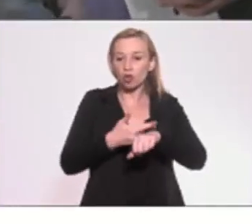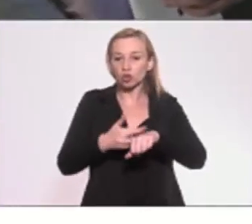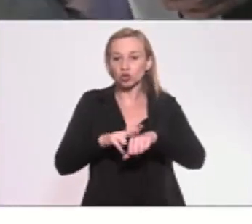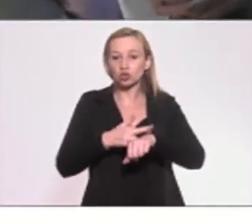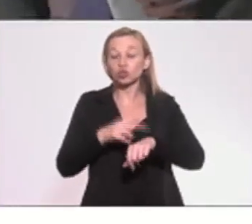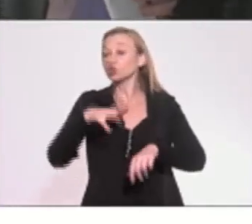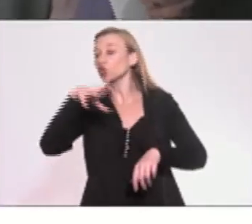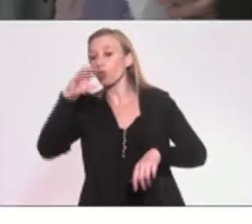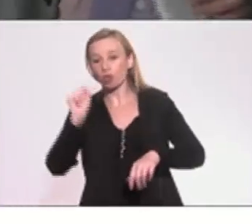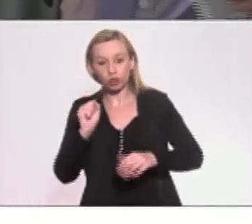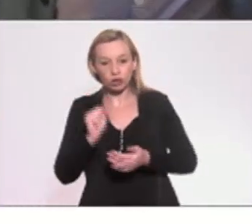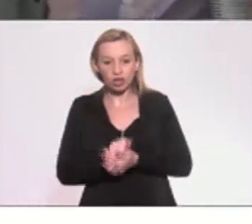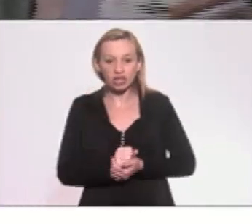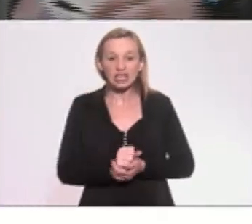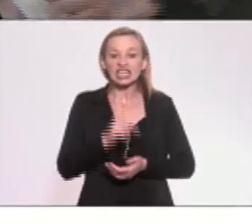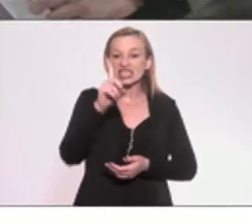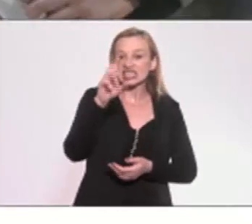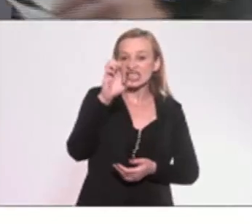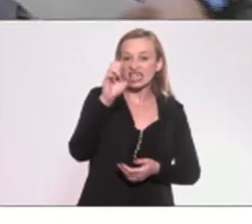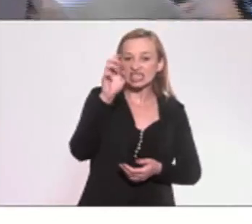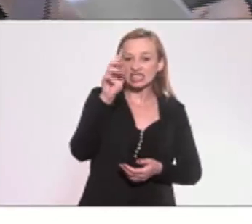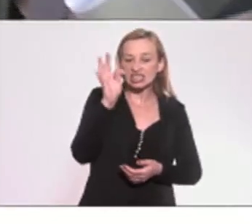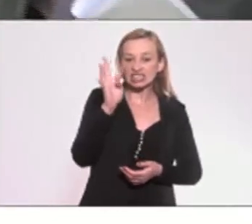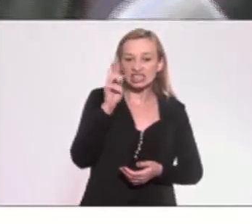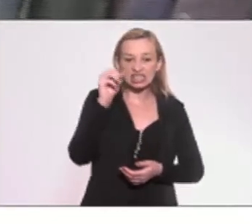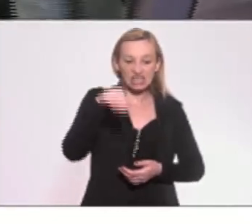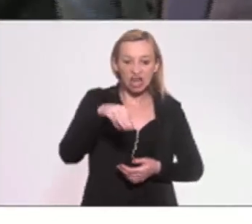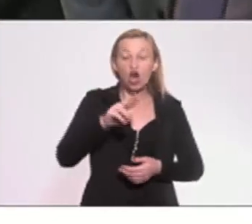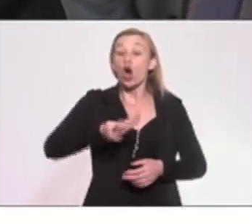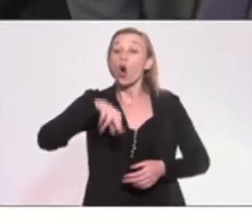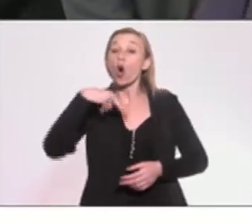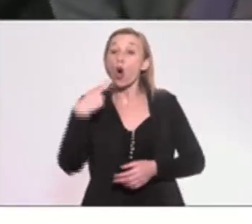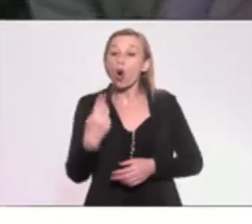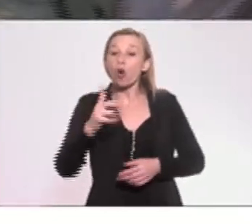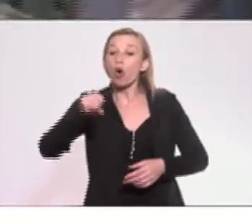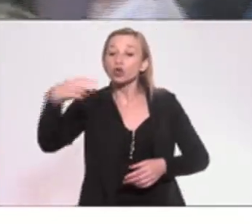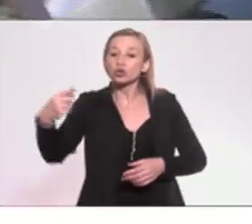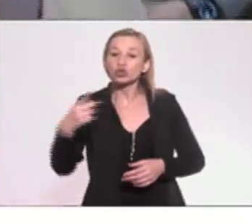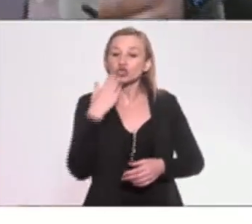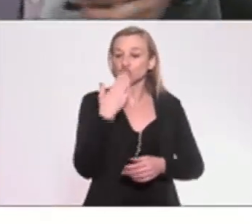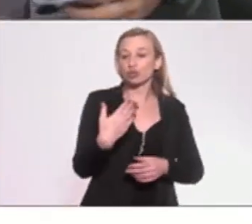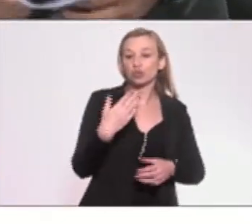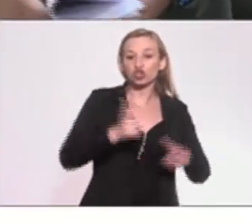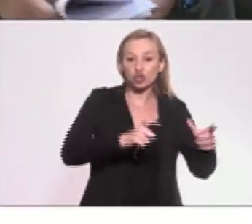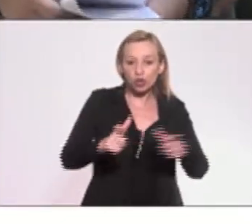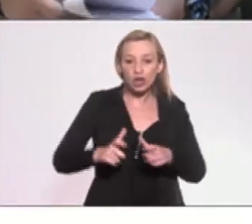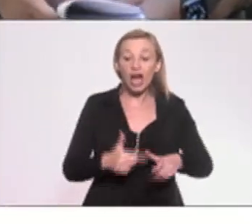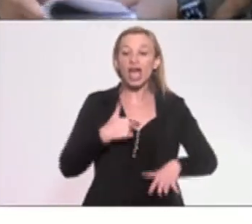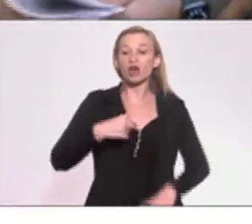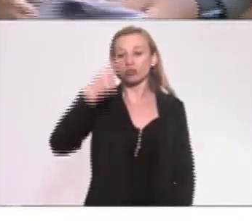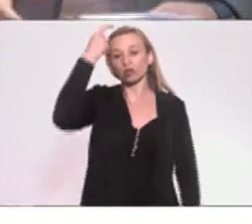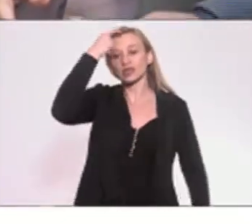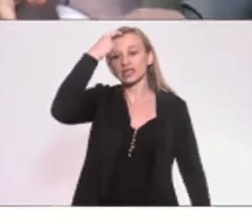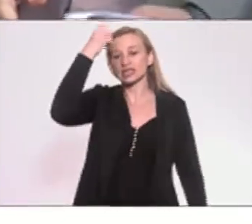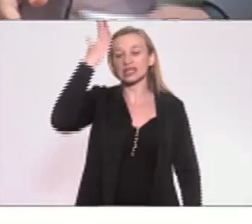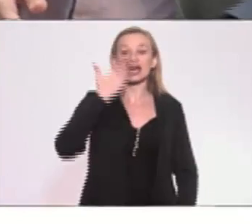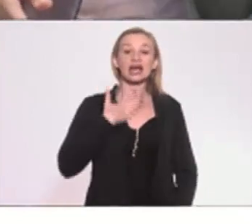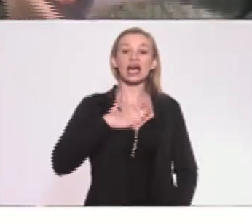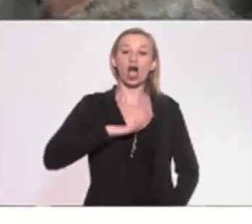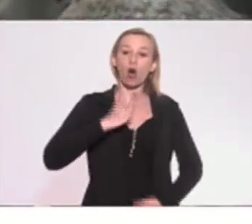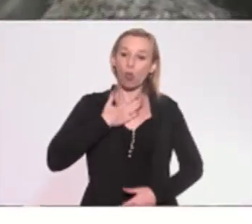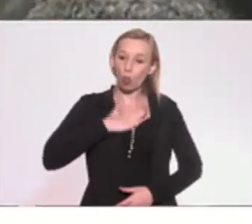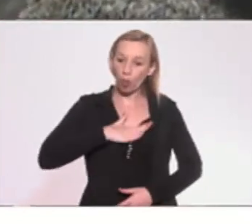sociais, em DETRAN ou em lugar nenhum. Então, eu estou com a minha consciência